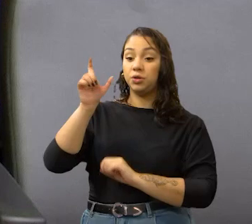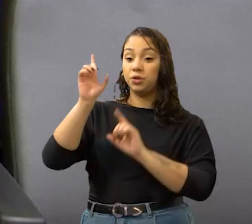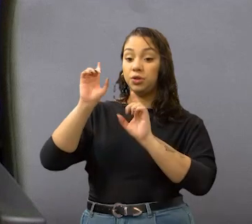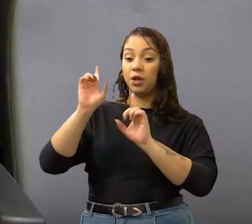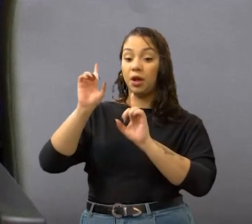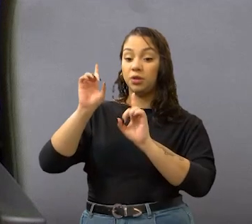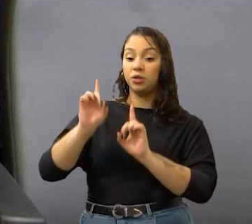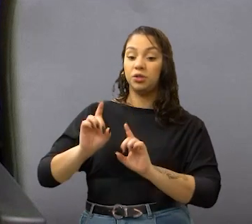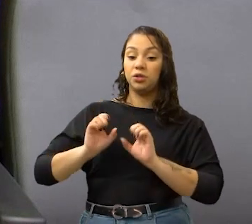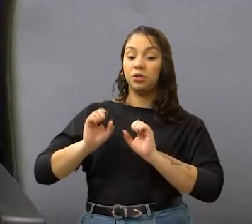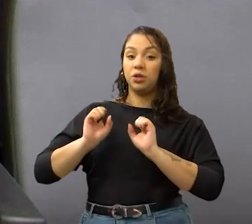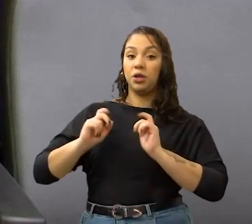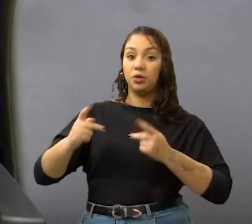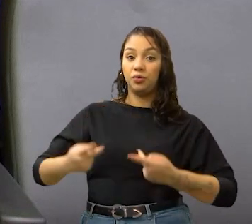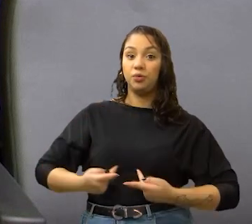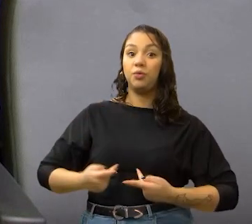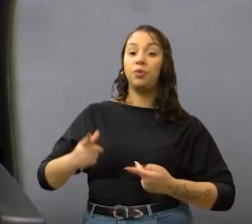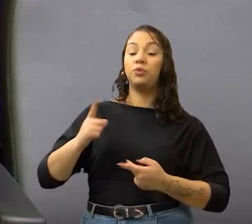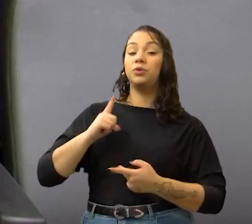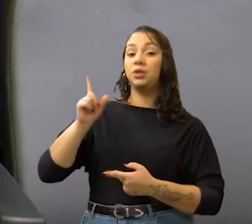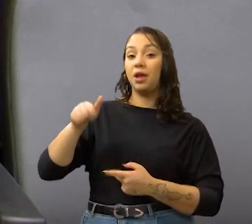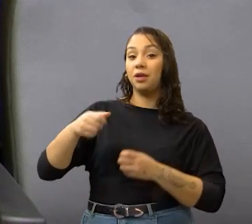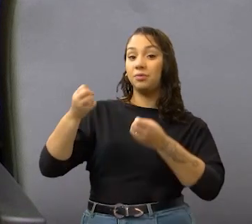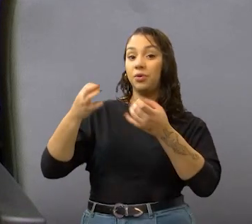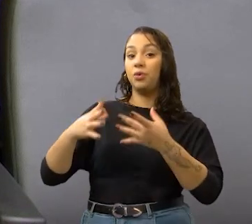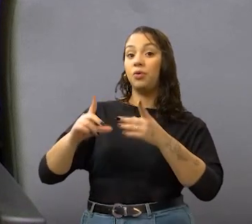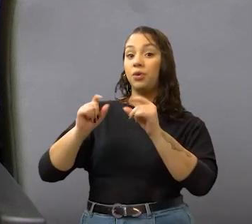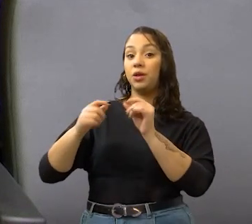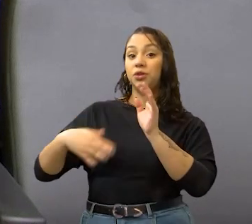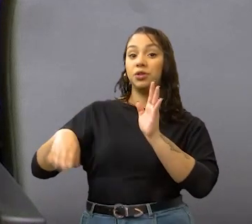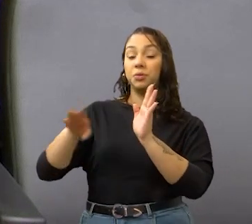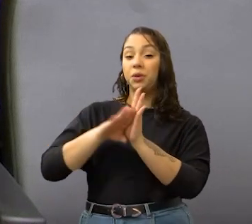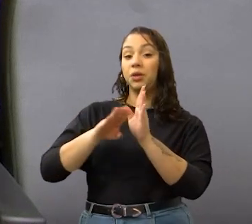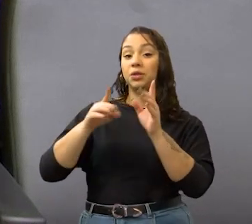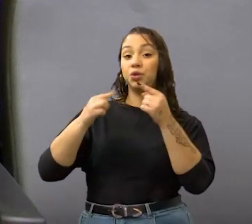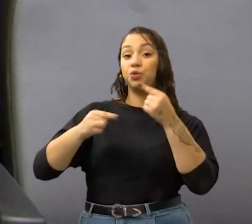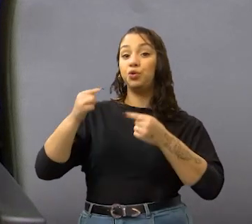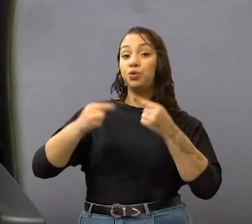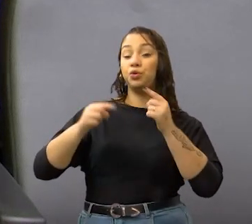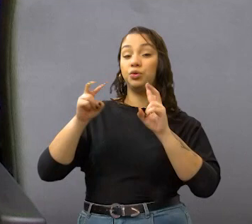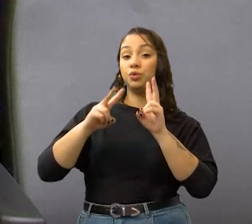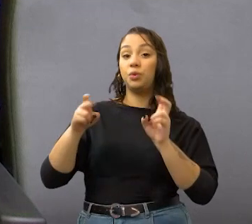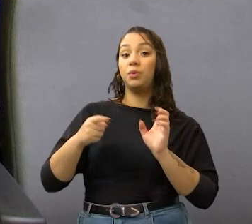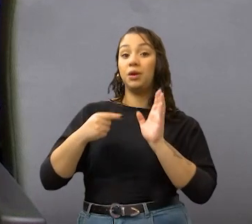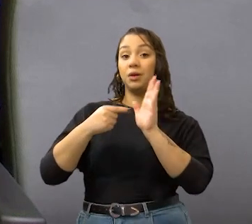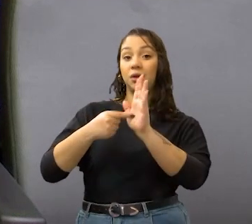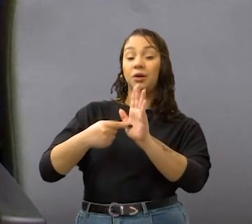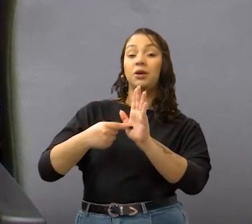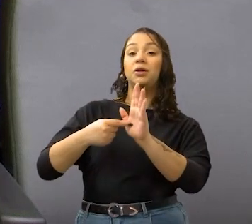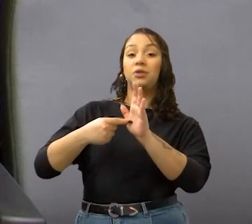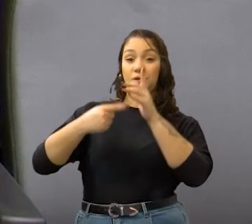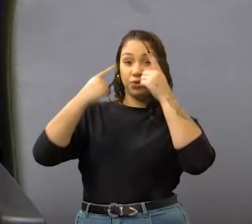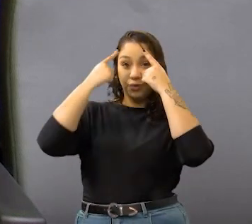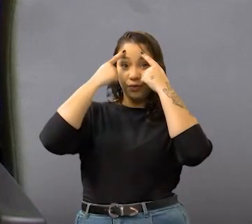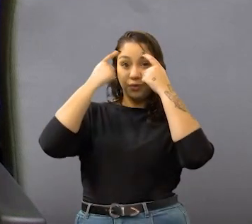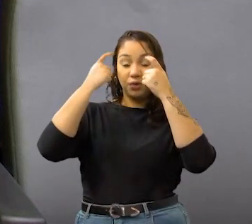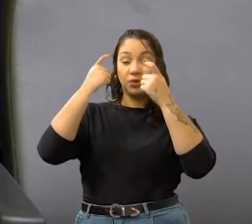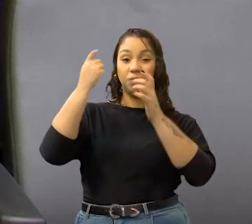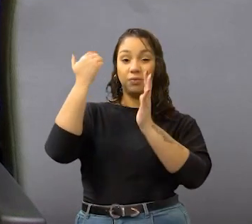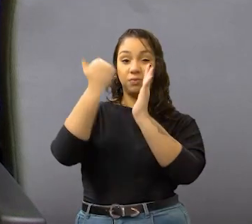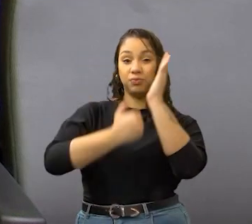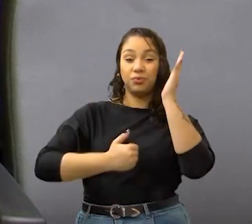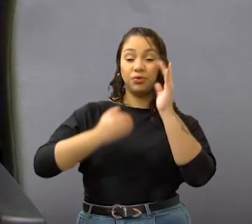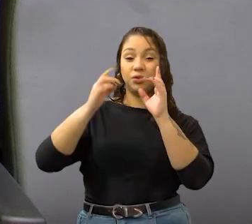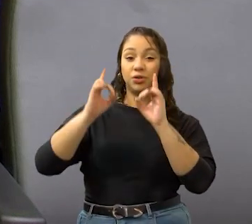Direitos Humanos e Cidadania e já abordou o recebimento e discussão sobre denúncia de violação de